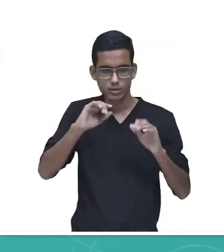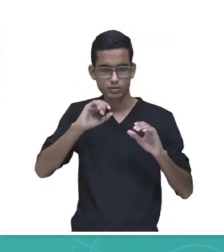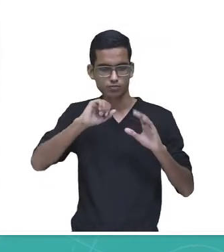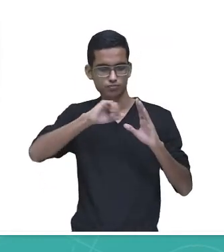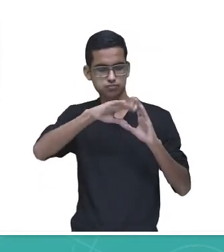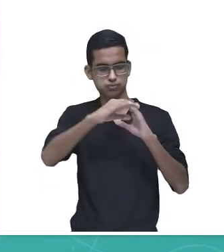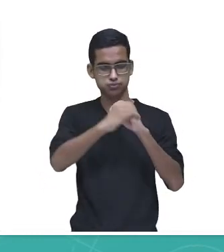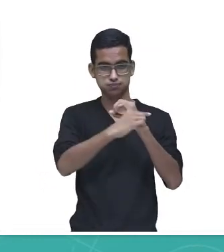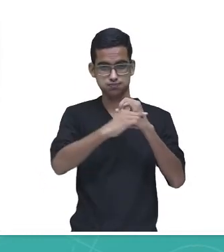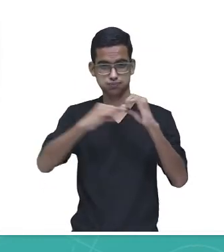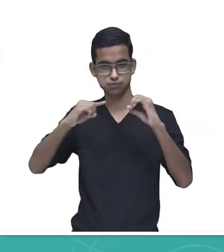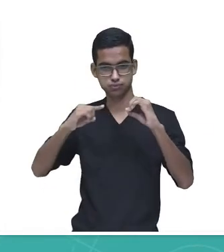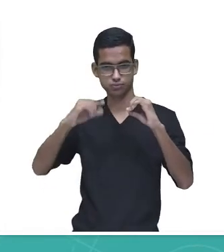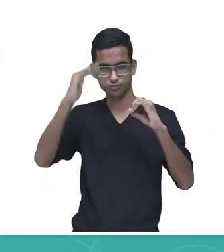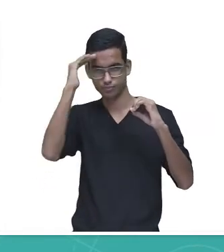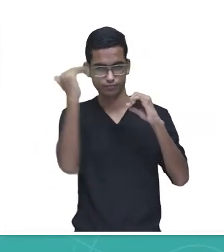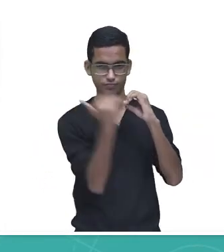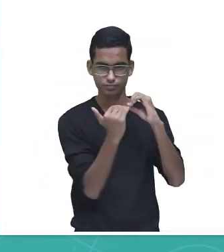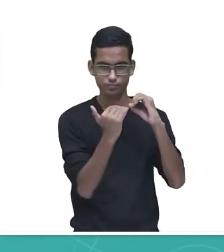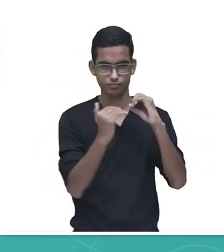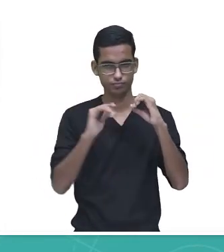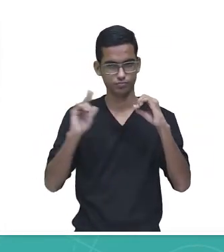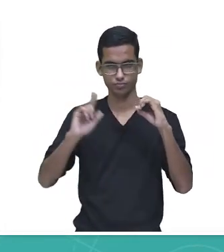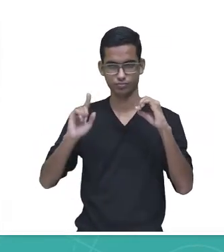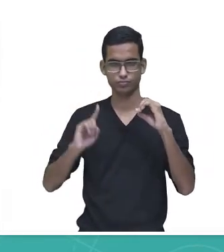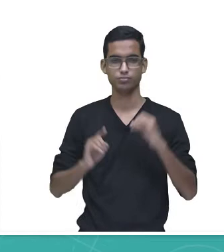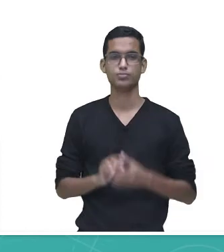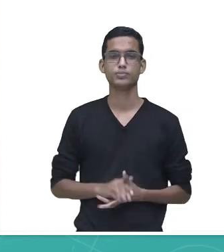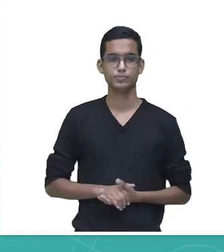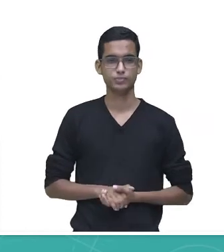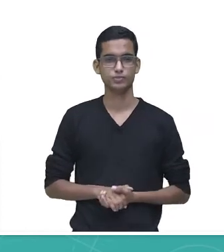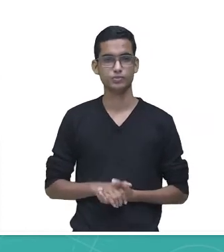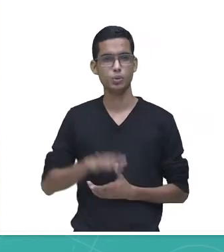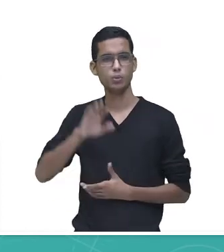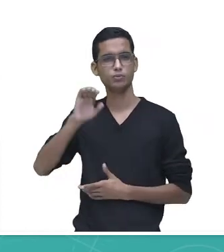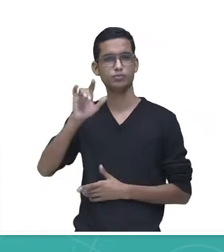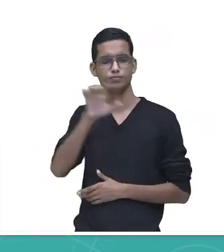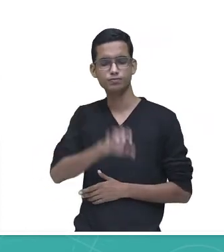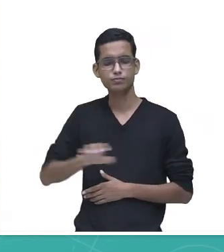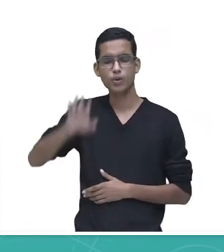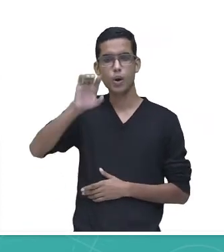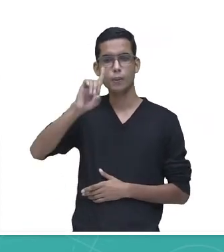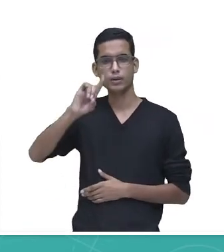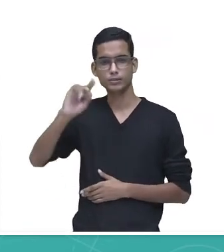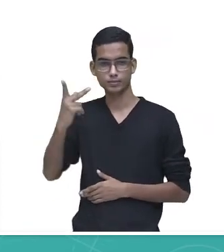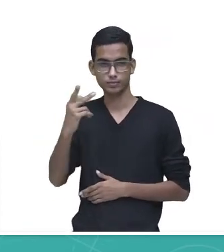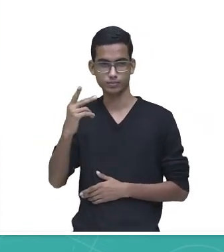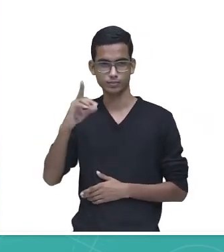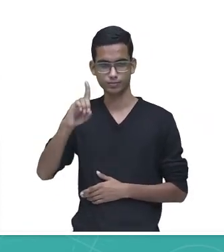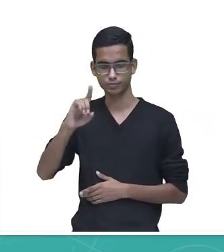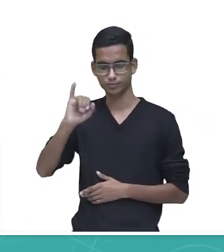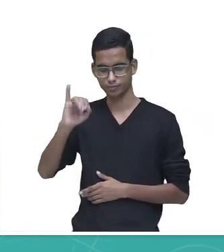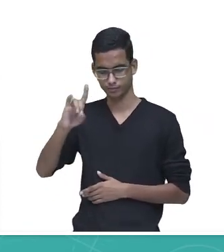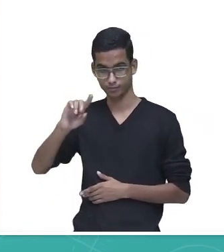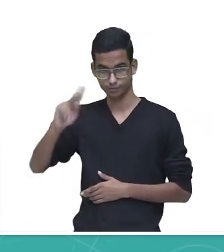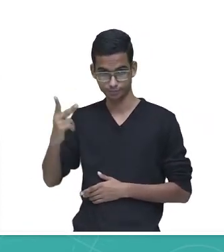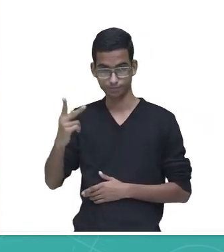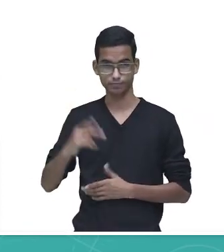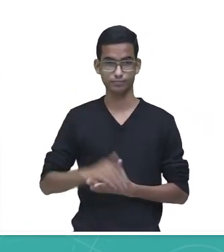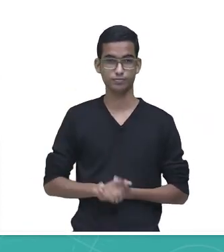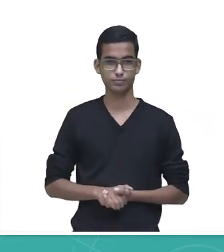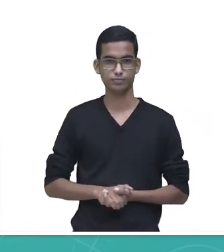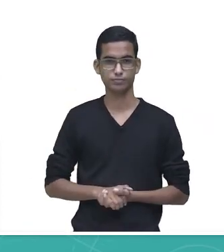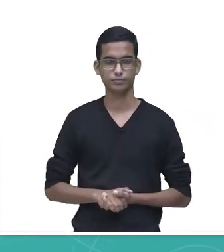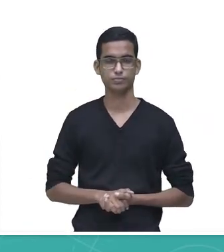Vamos continuar na regionalização? Pelo IDH, né? Como eu falei para vocês, o Índice de Desenvolvimento Humano, tá?